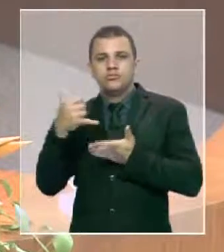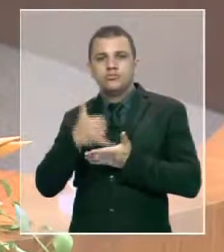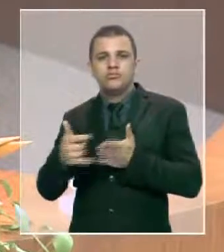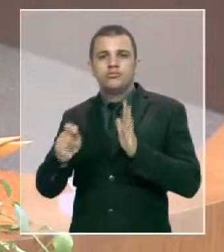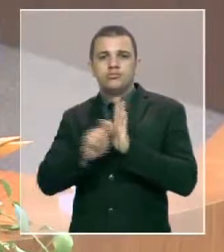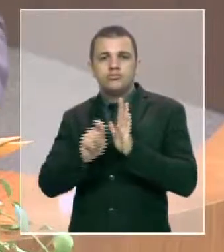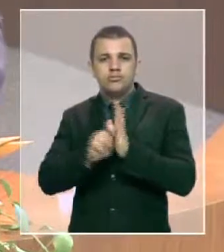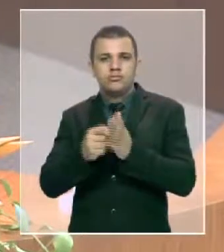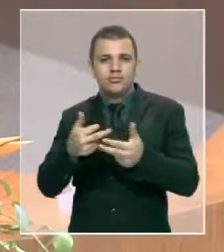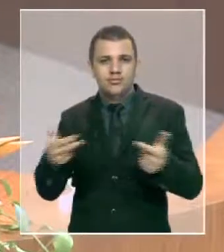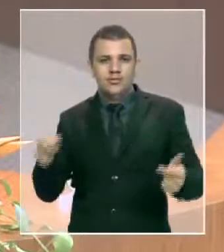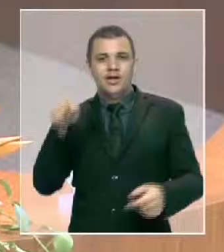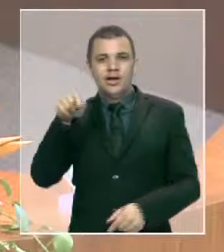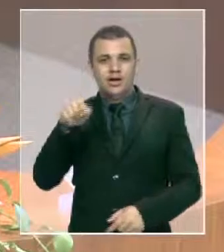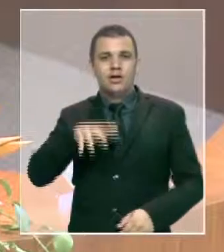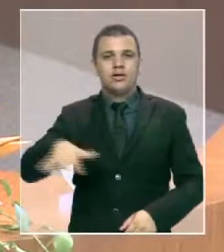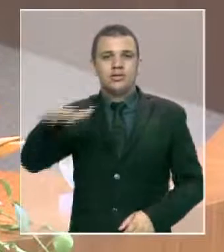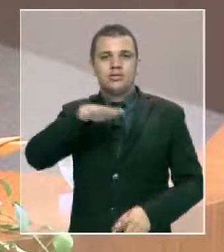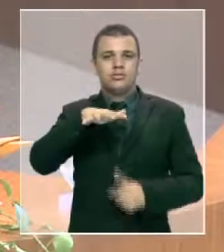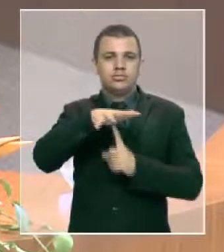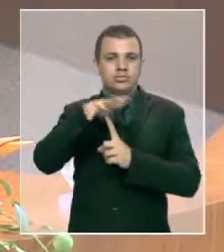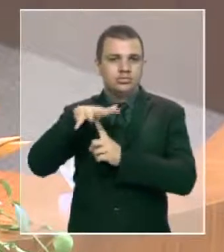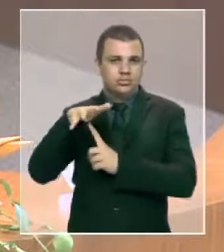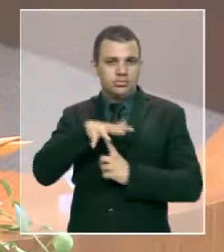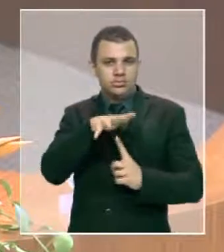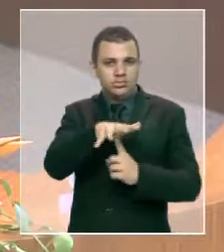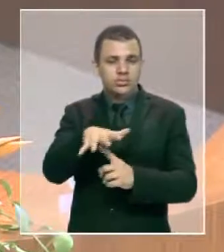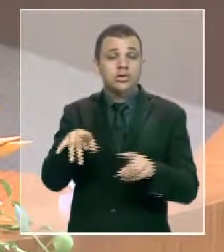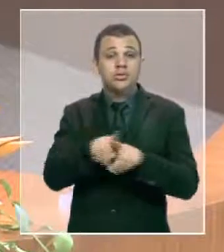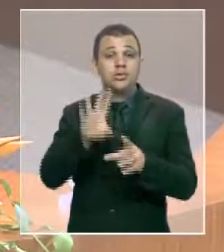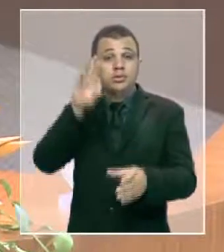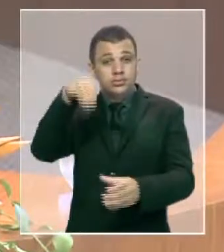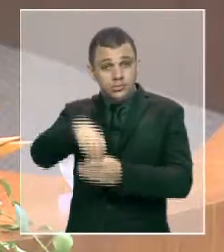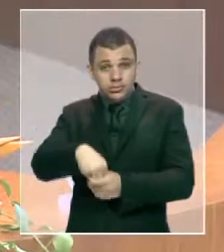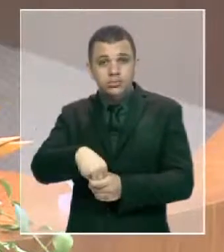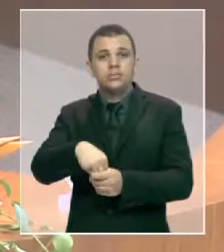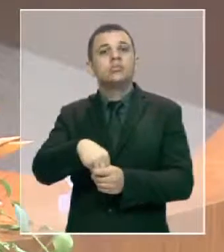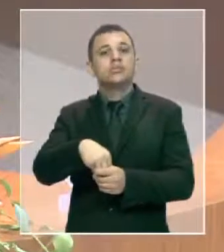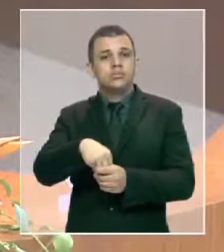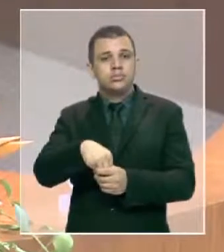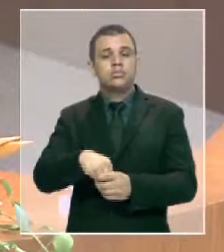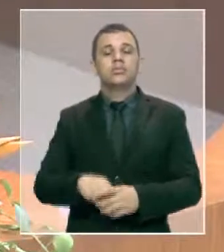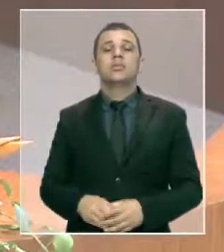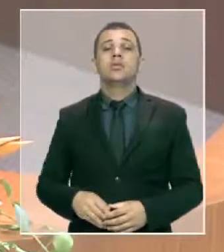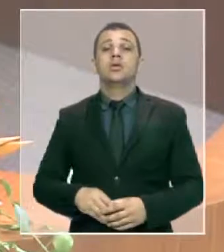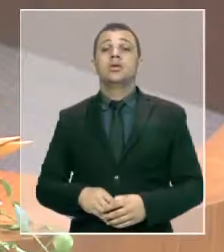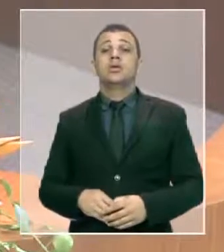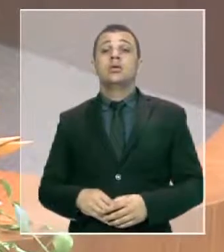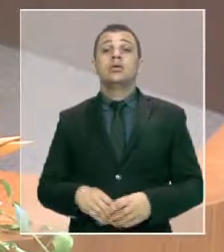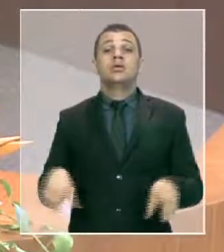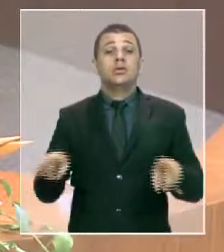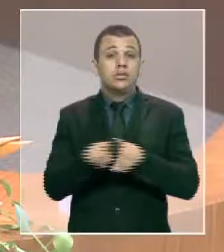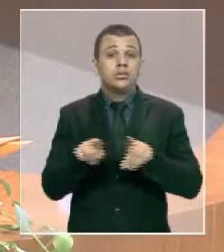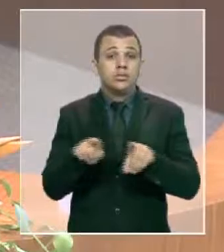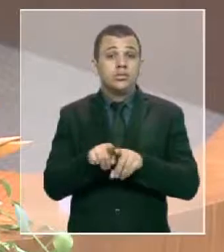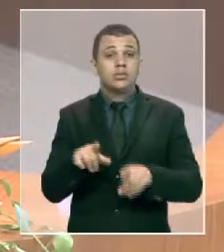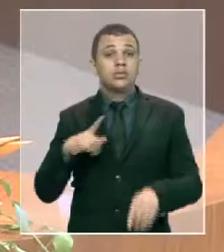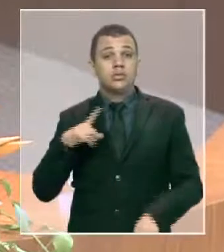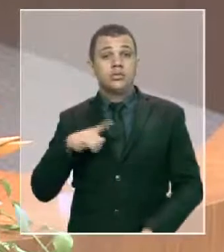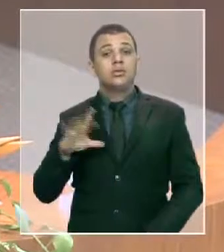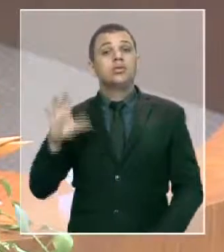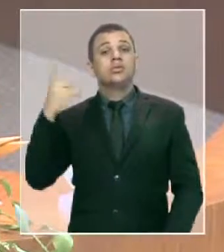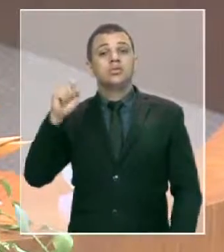feira, nas proximidades da feira, inclusive dentro da feira da cidade operária, e com registro, inclusive, de assassinato na feira da cidade